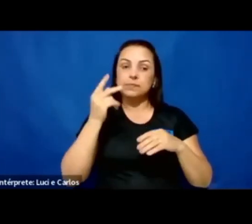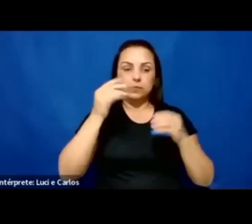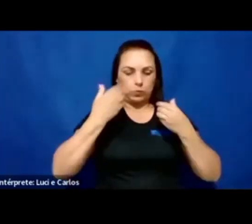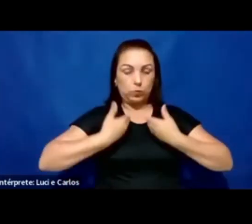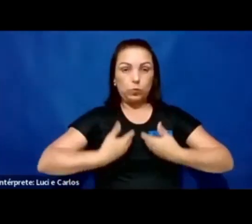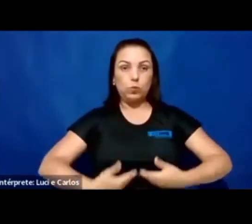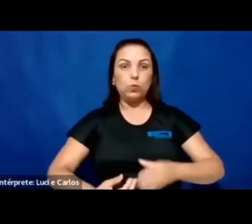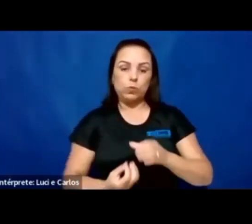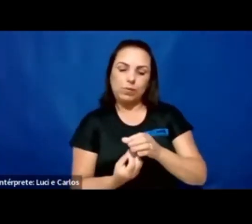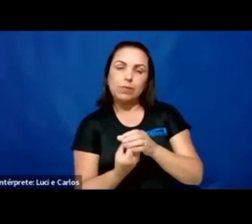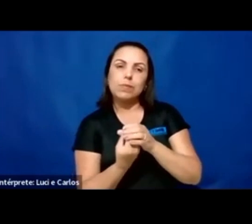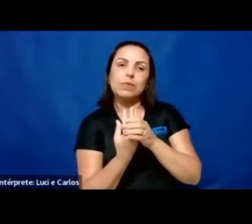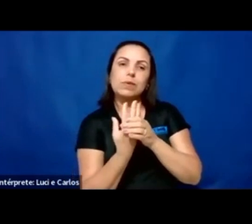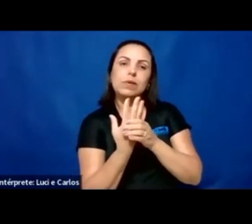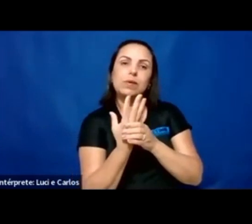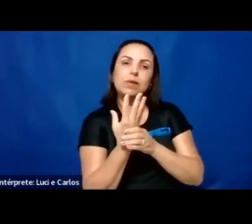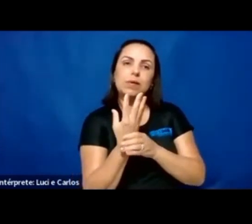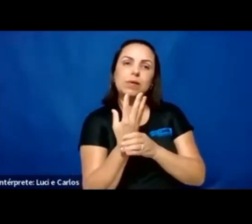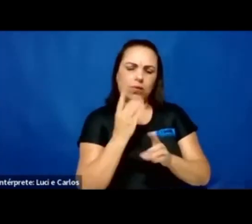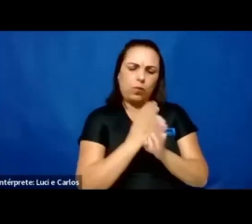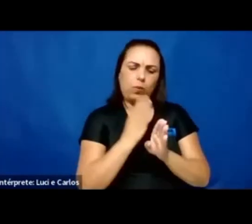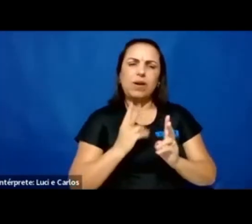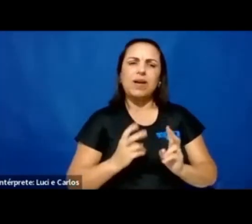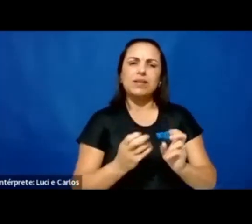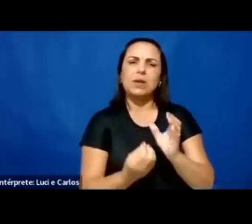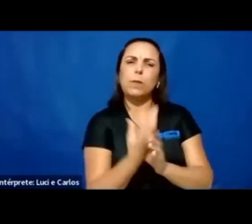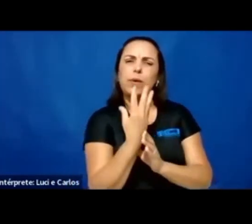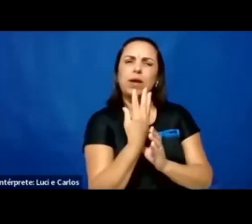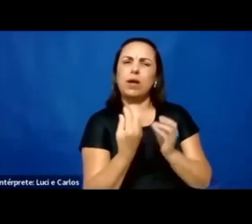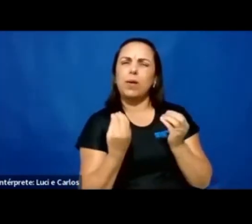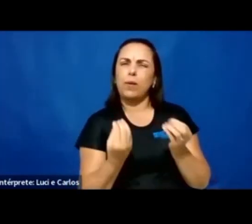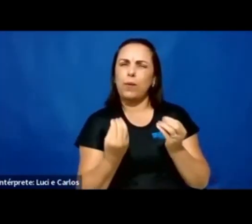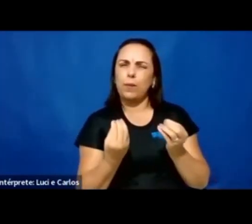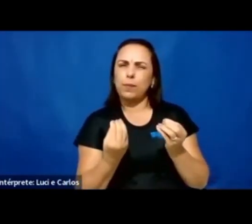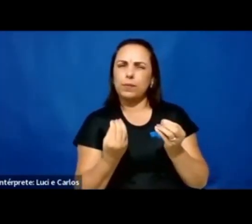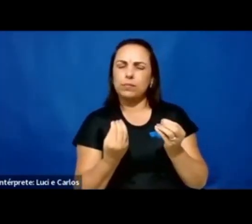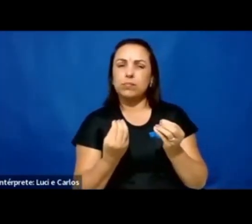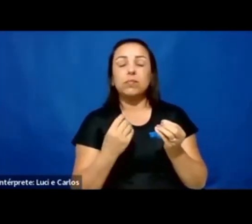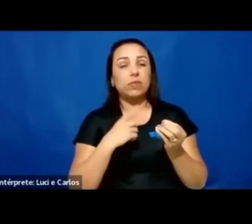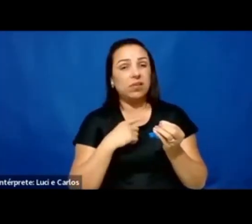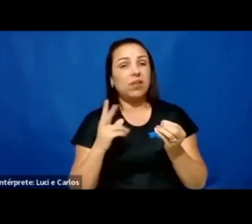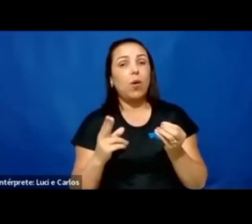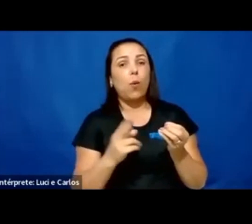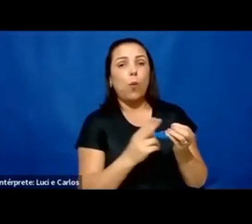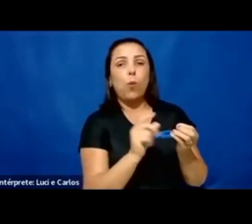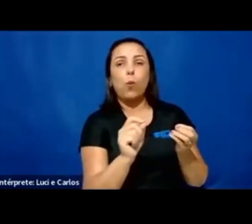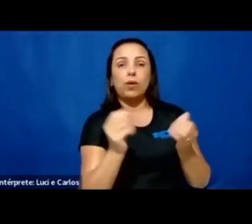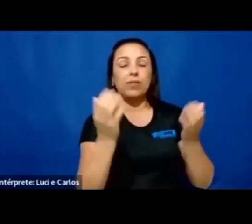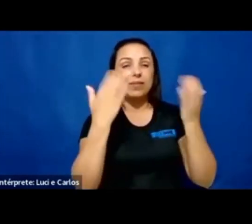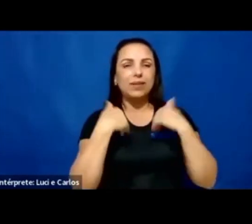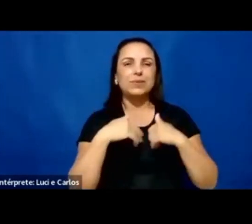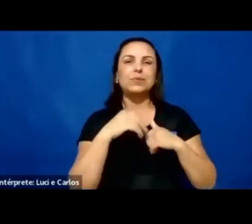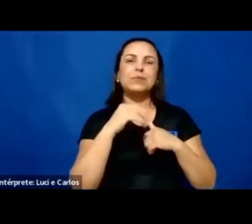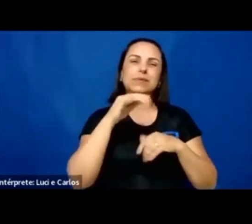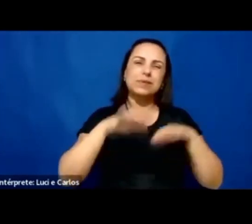base, tá? Praticamente quase todos, são mais de 200 tipos de câncer. É só que eles têm a mesma base. Muitos estão relacionados com o seu estilo de vida,